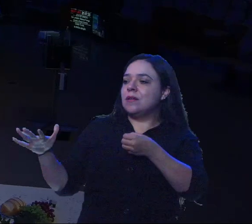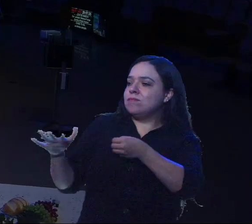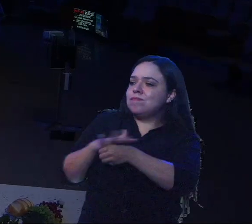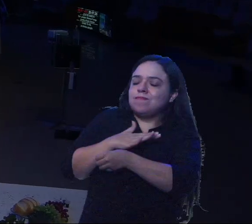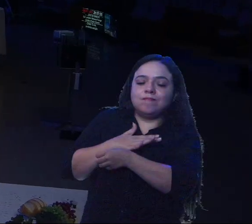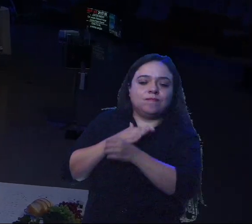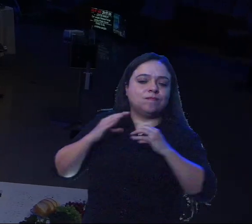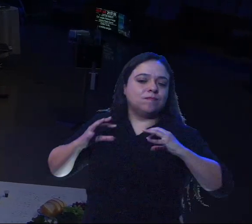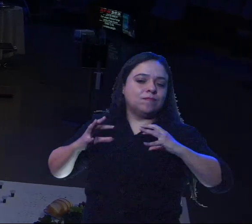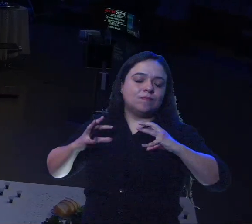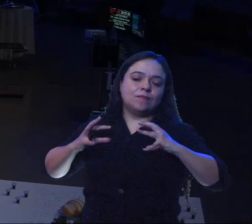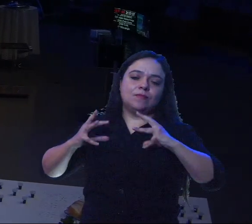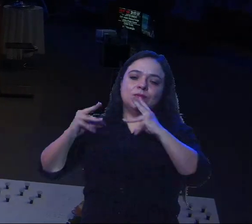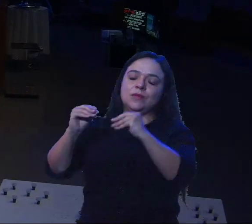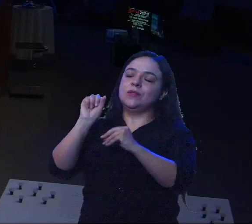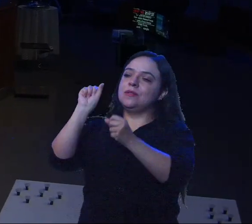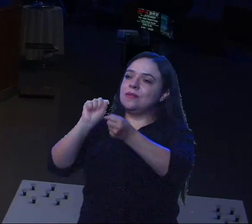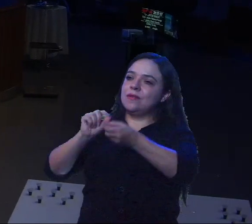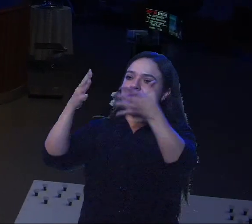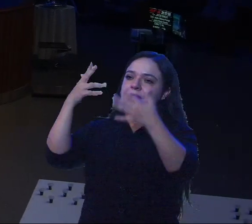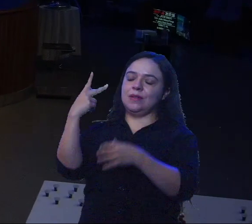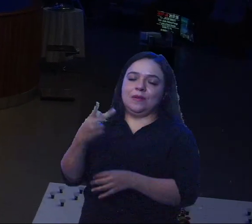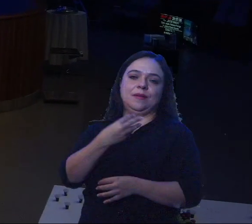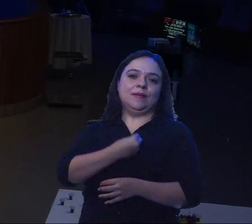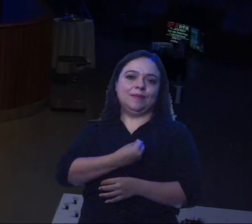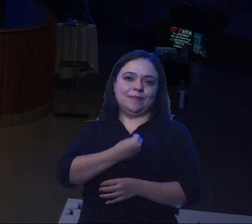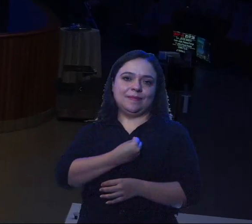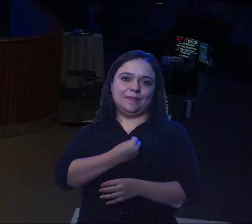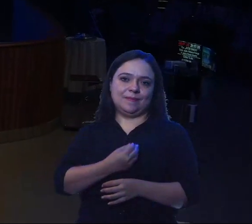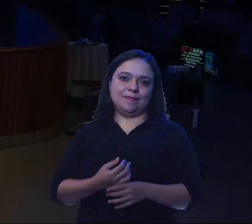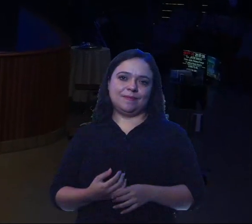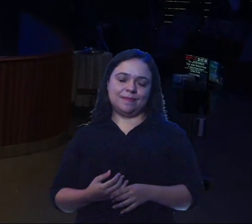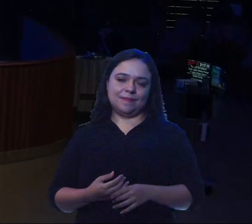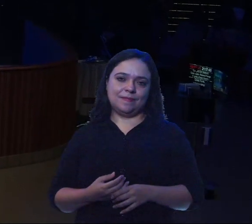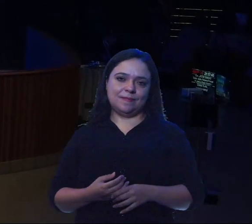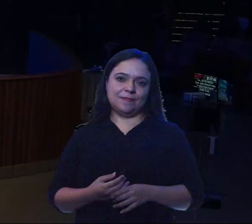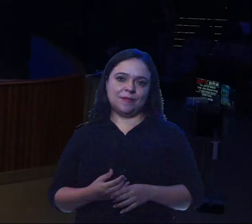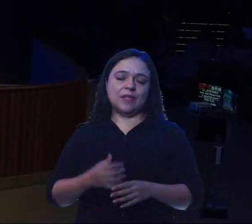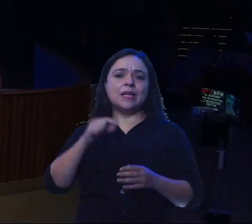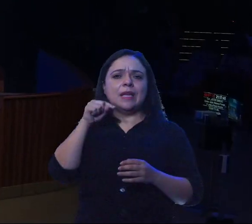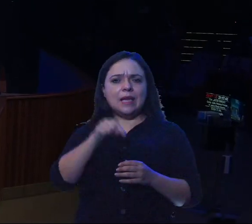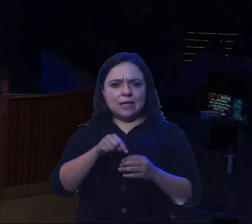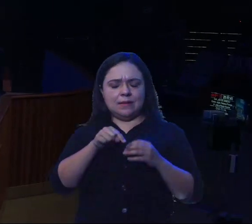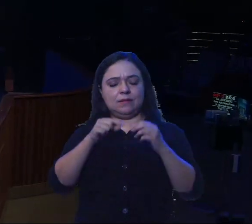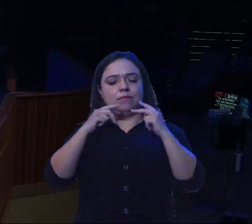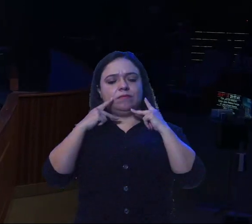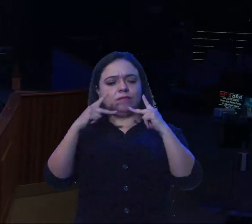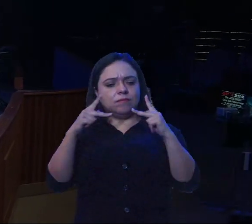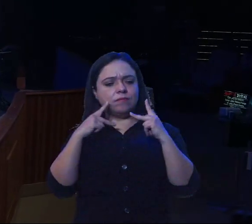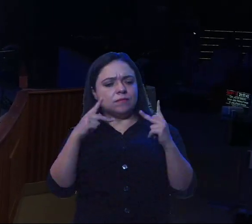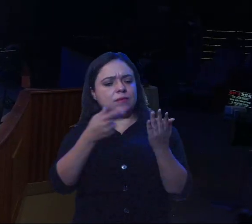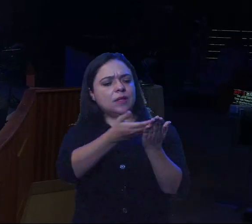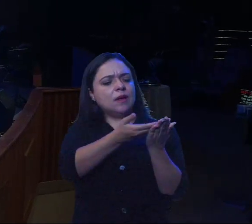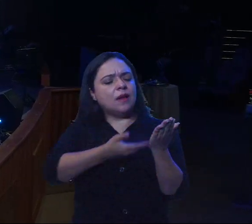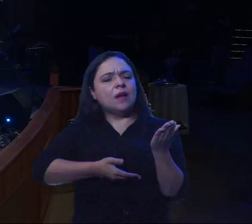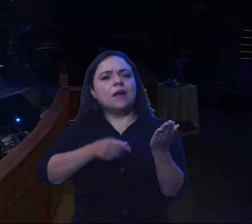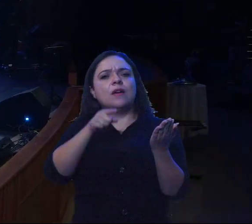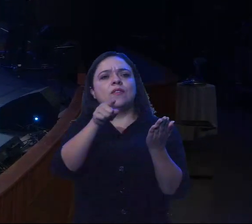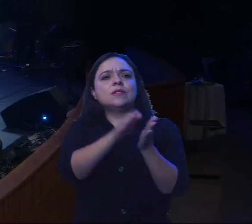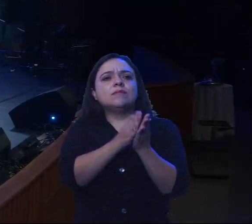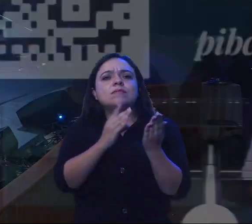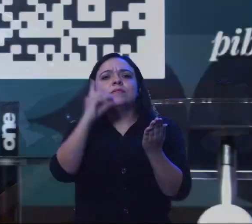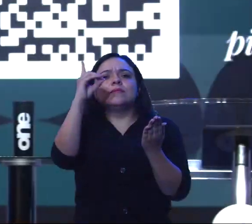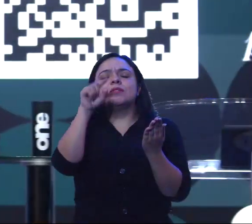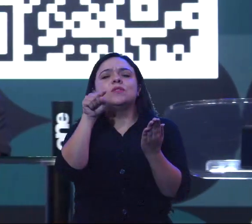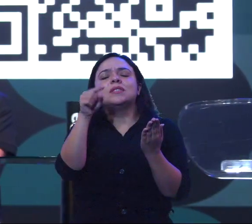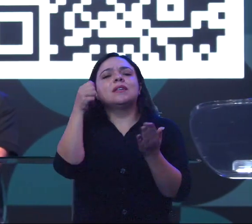aquilo que Ele pode realizar na tua vida. E ouvindo essa mensagem, talvez você está tentando entender ainda